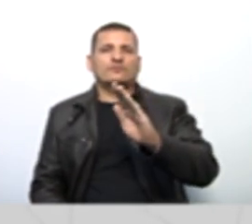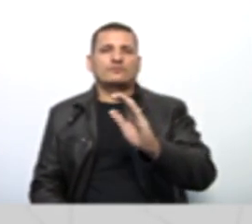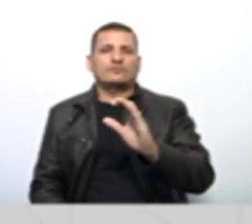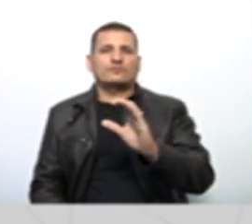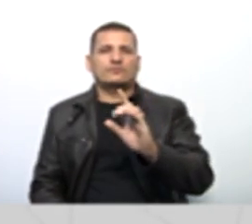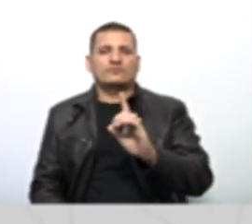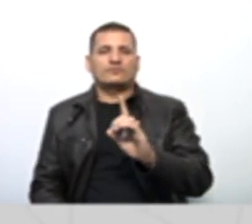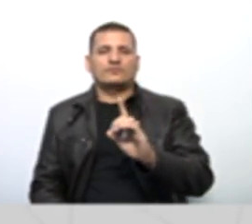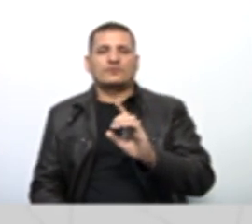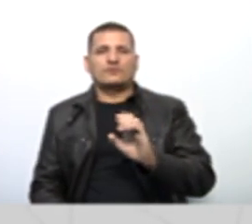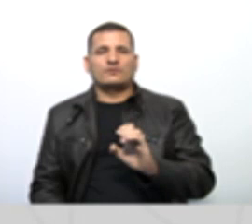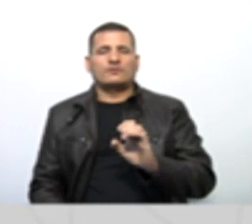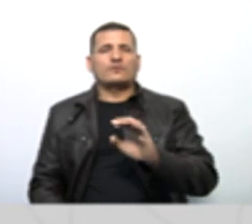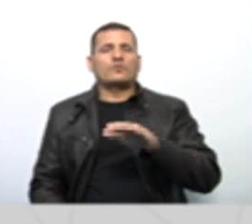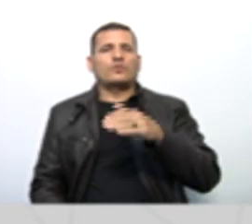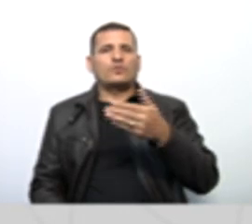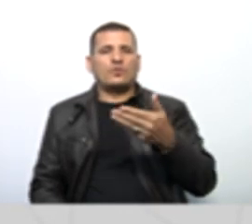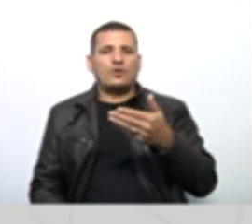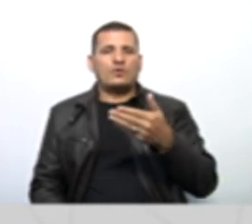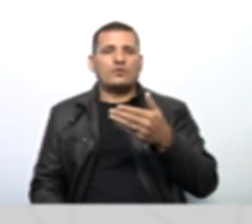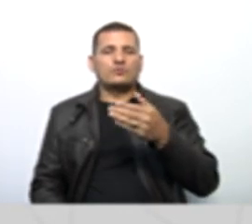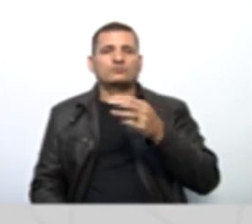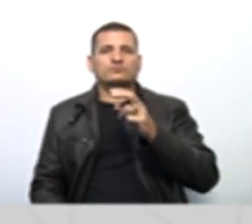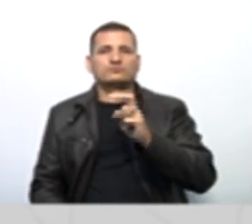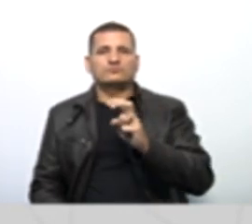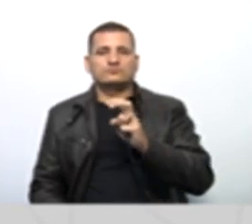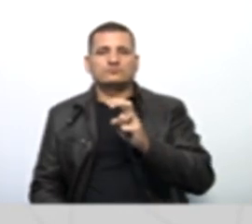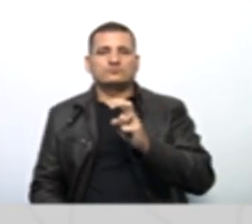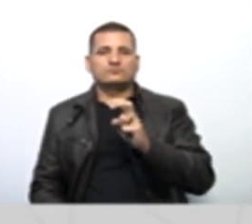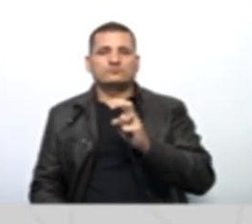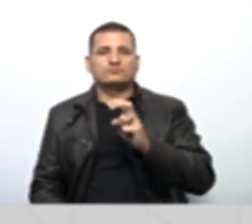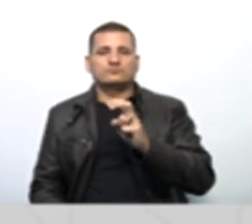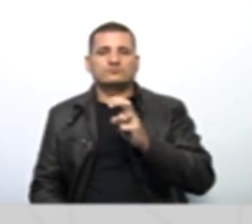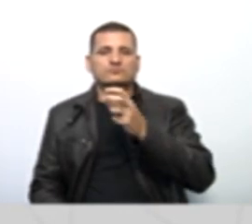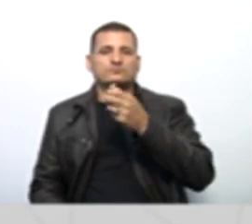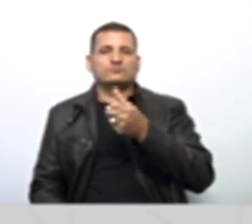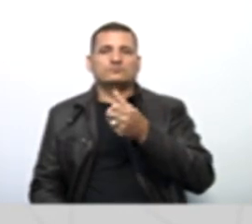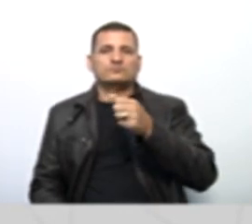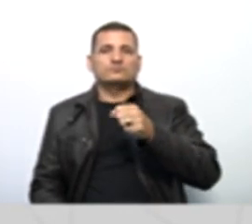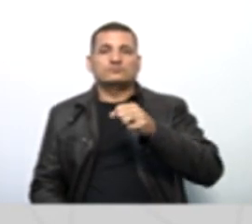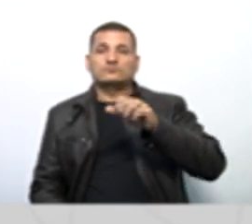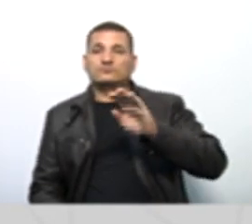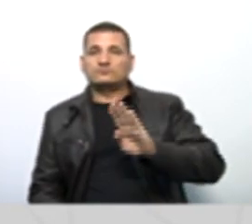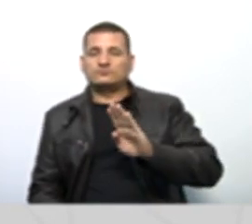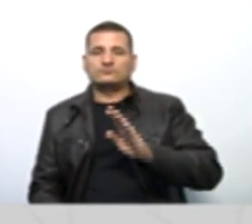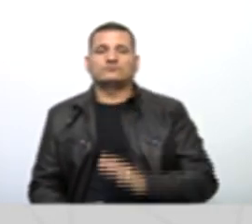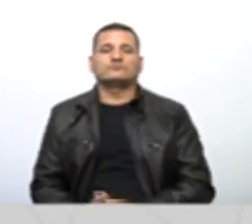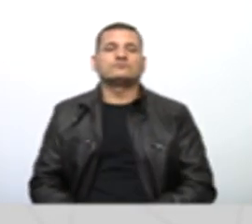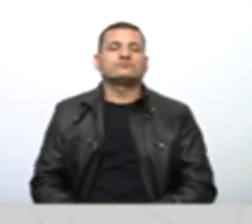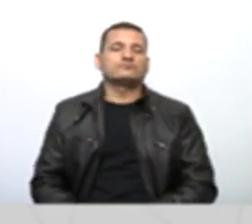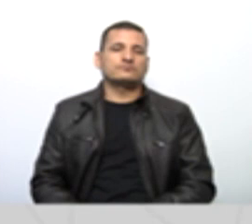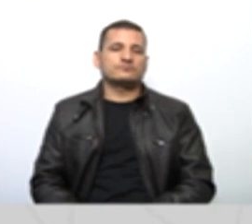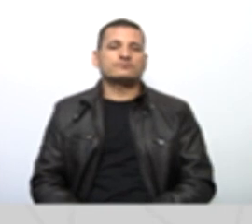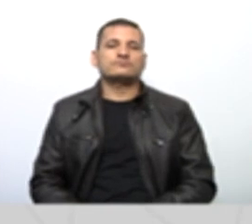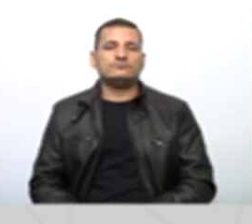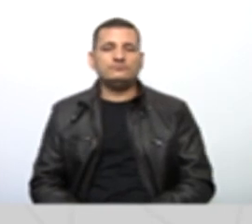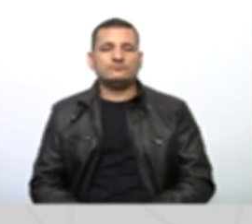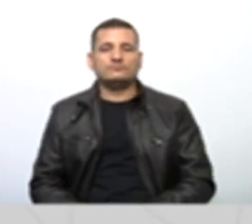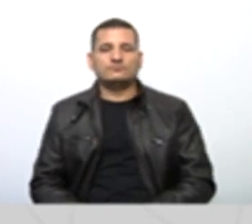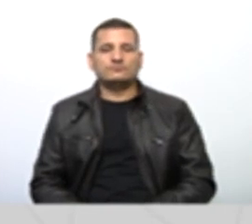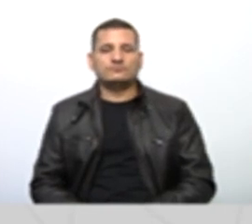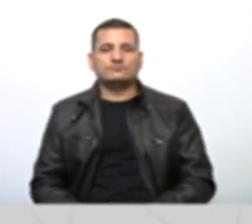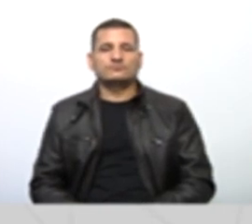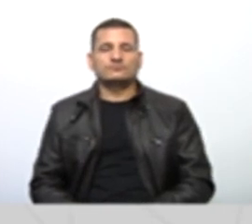e para cabeamento o padrão 568 b ele está perguntando aqui qual é o